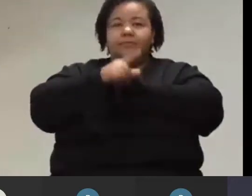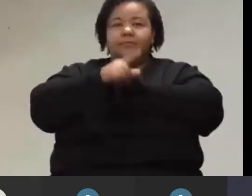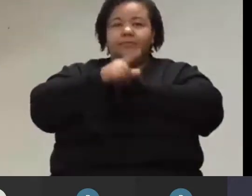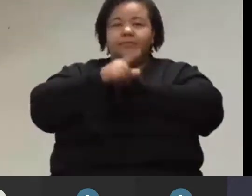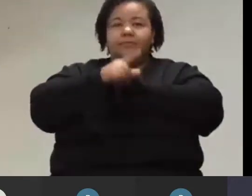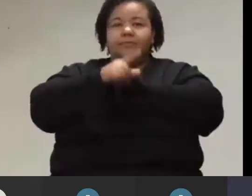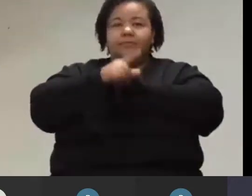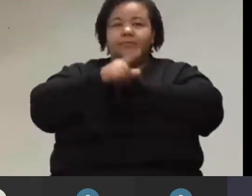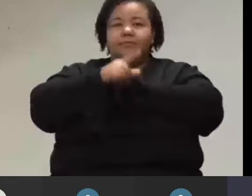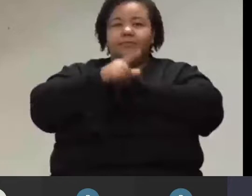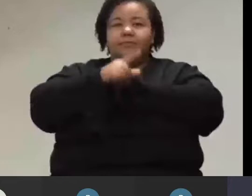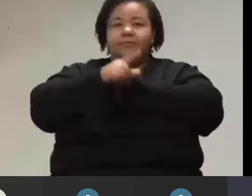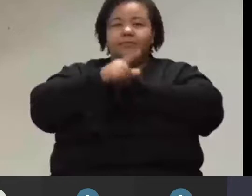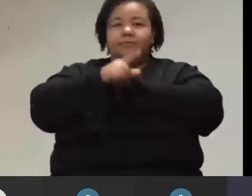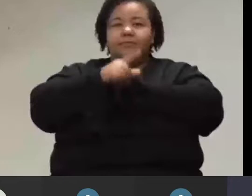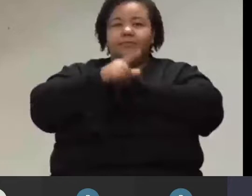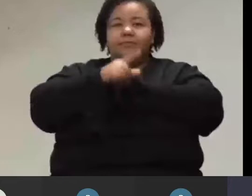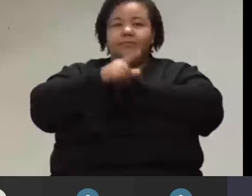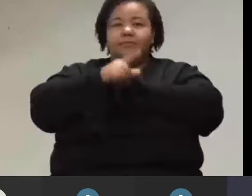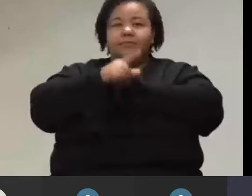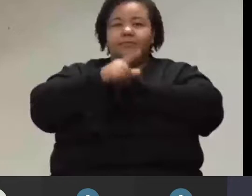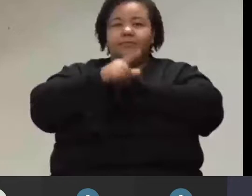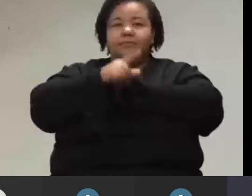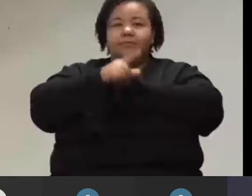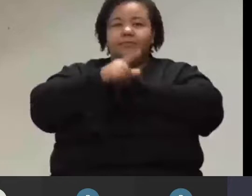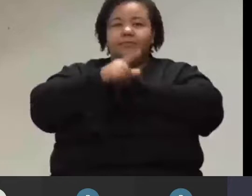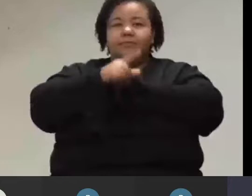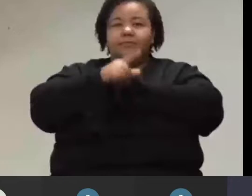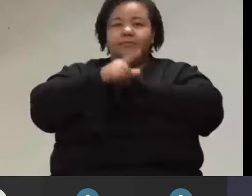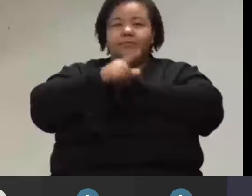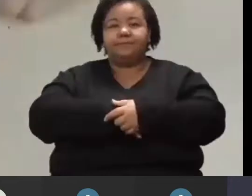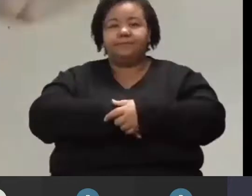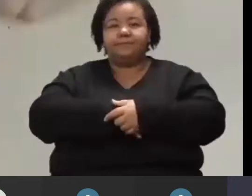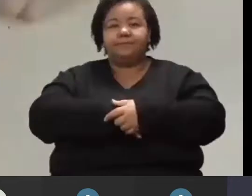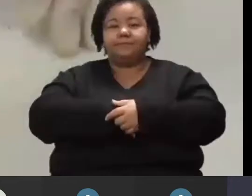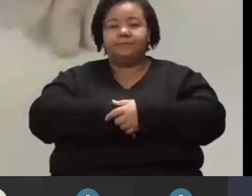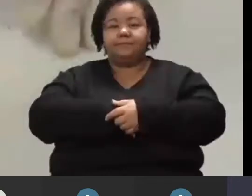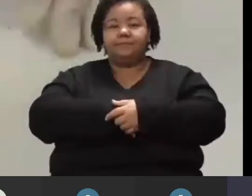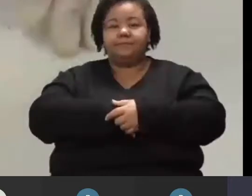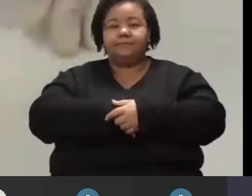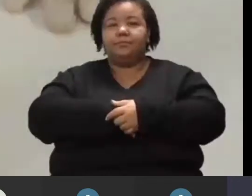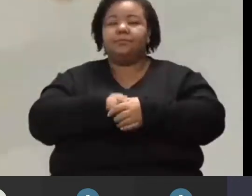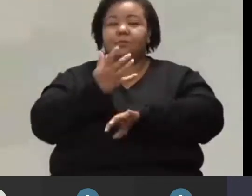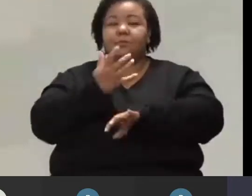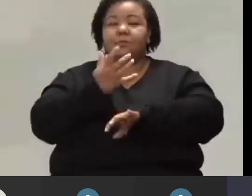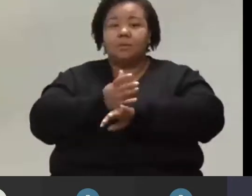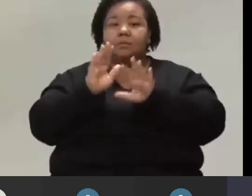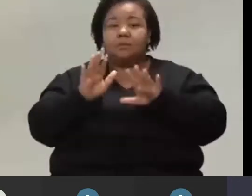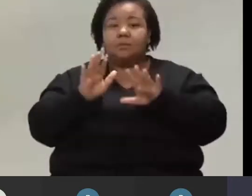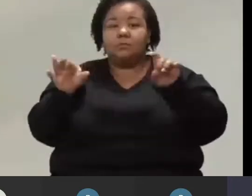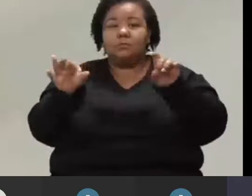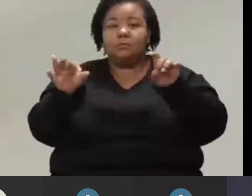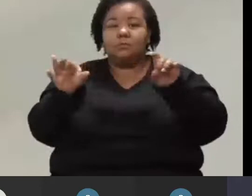Então, o material está pronto para ser levado para a autoclave. E aí, então, nós temos a